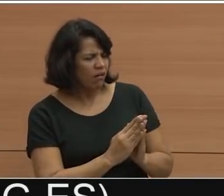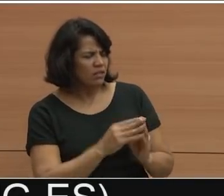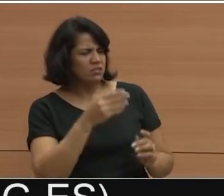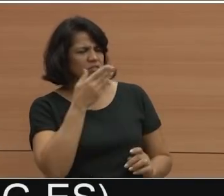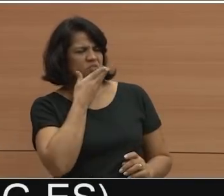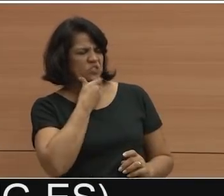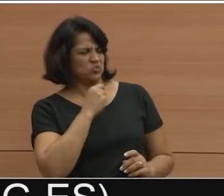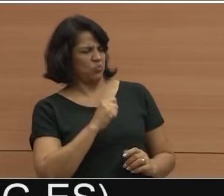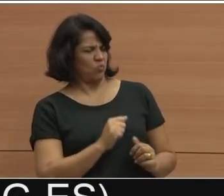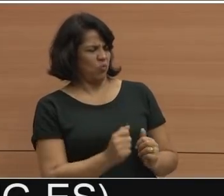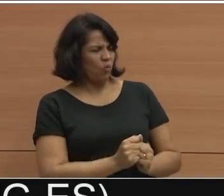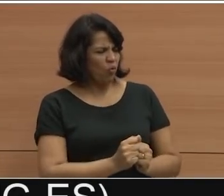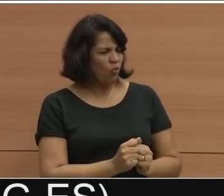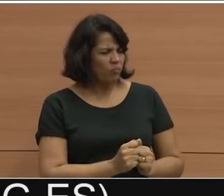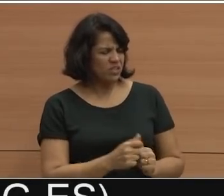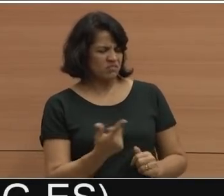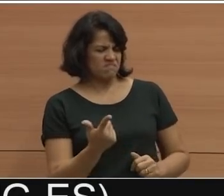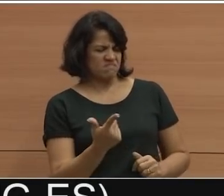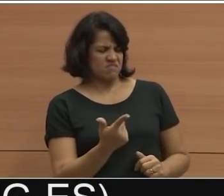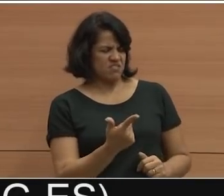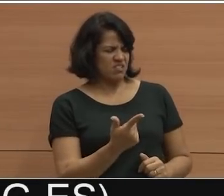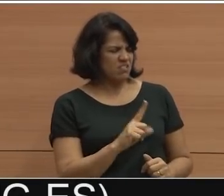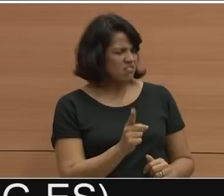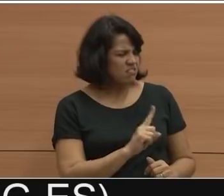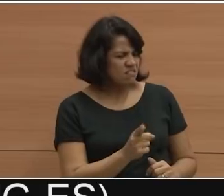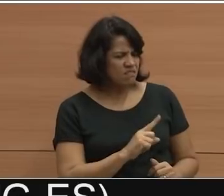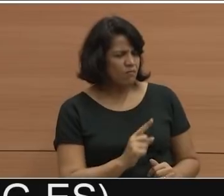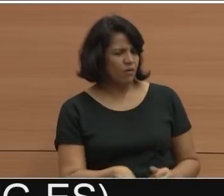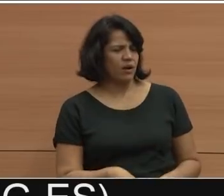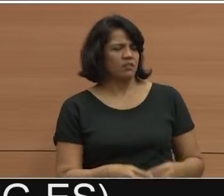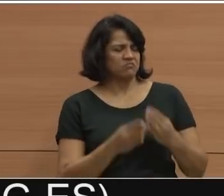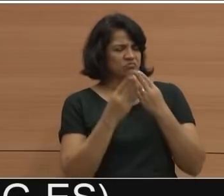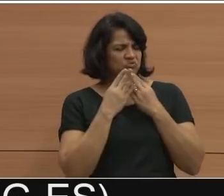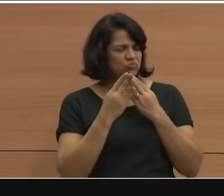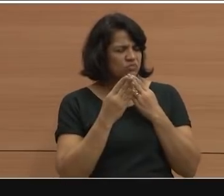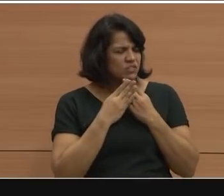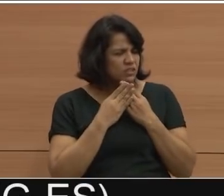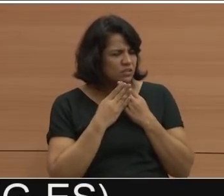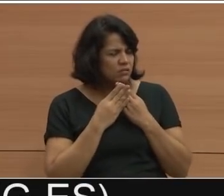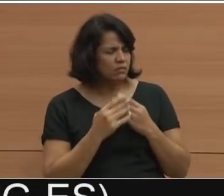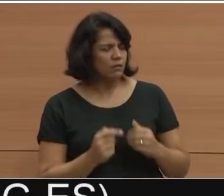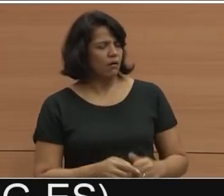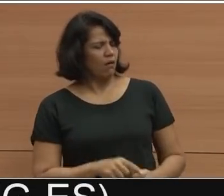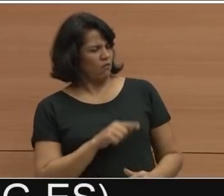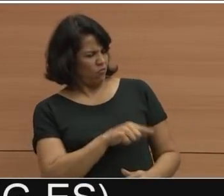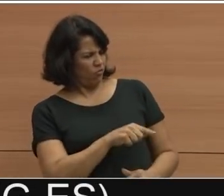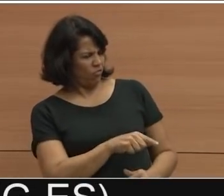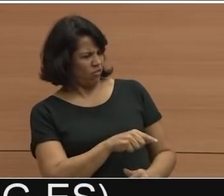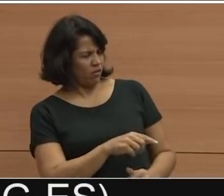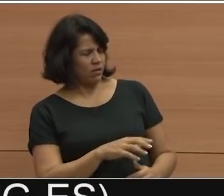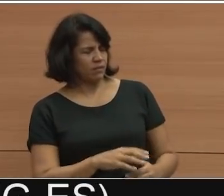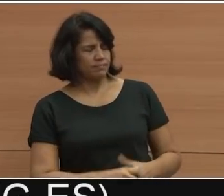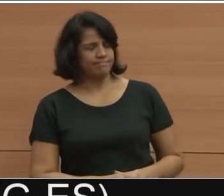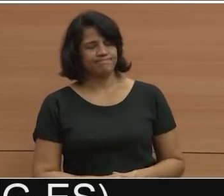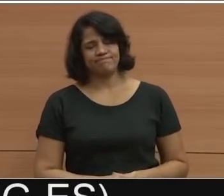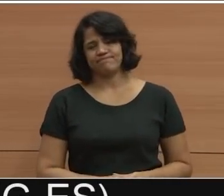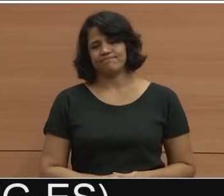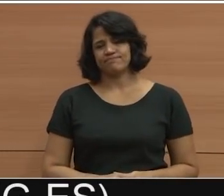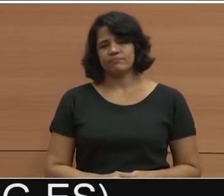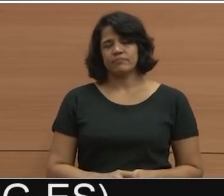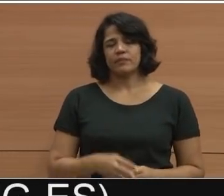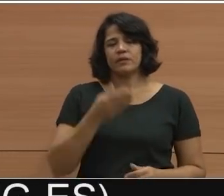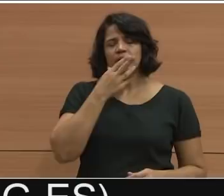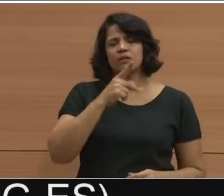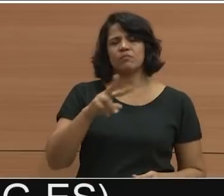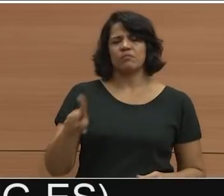incircuncisos e comestes com eles, condenando a ele. Irmãos, quando você tem essa ousadia e